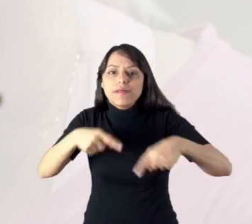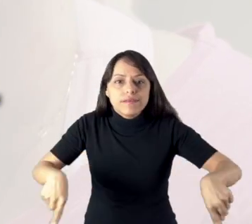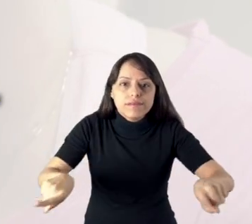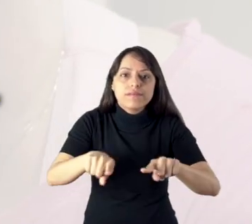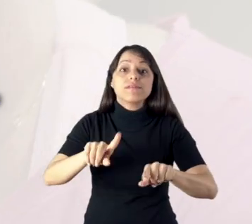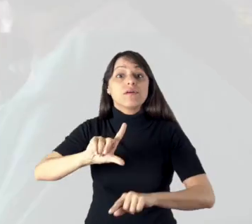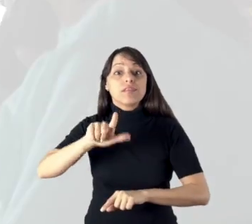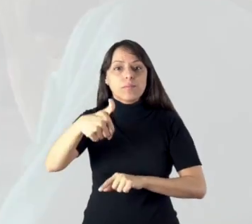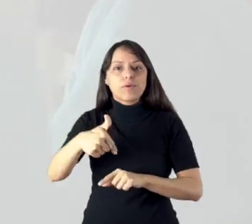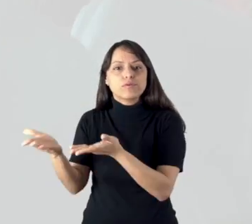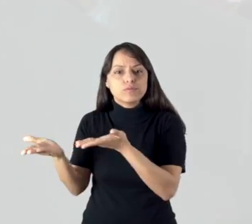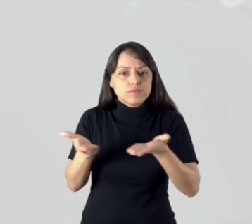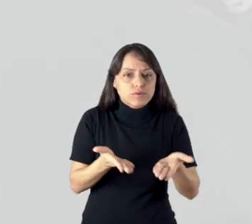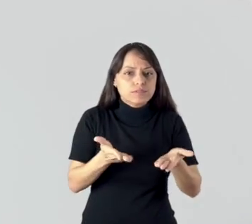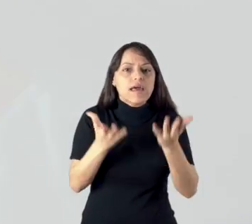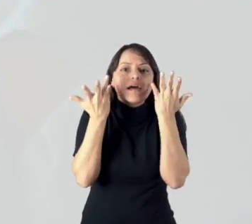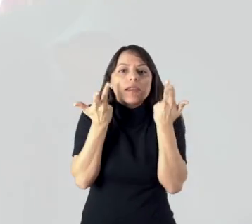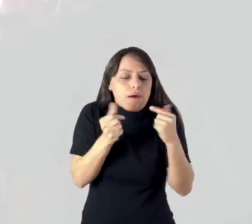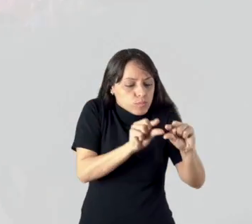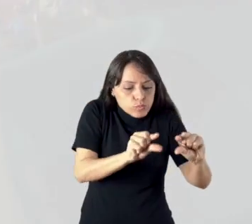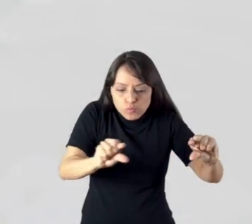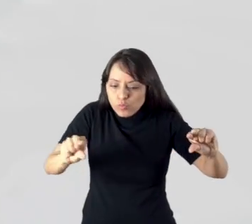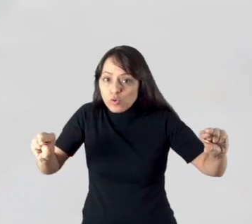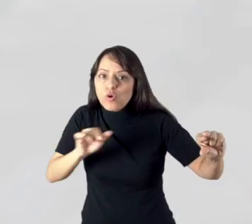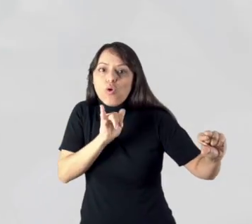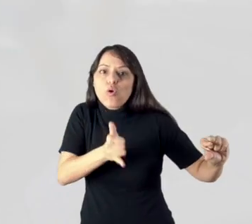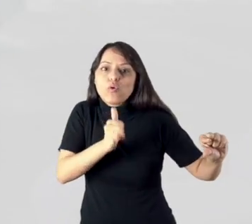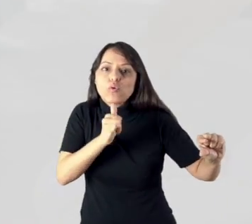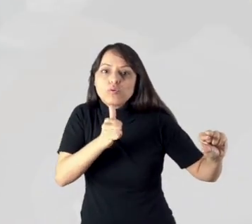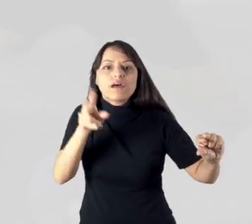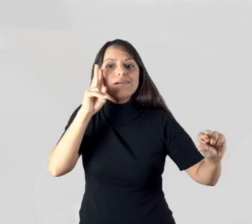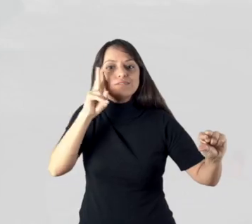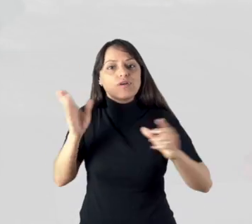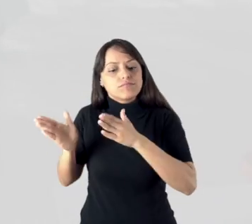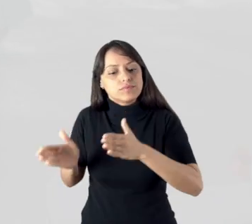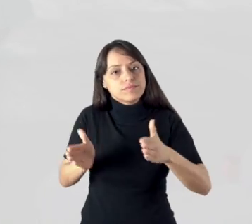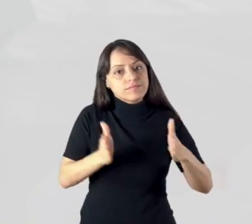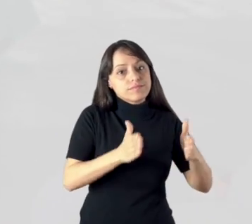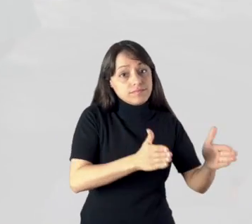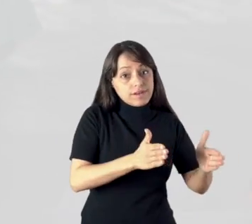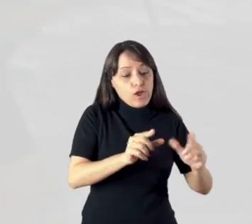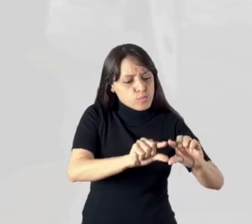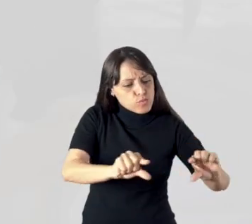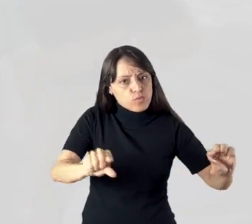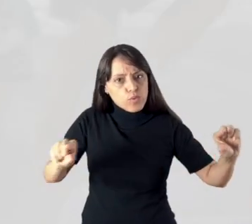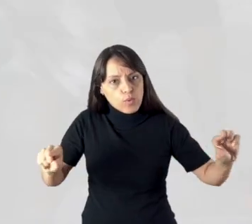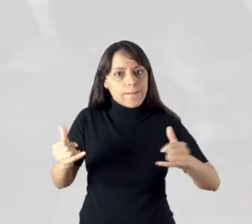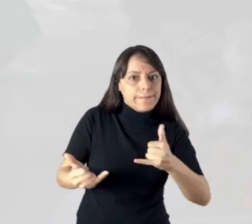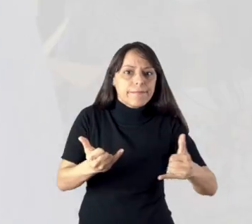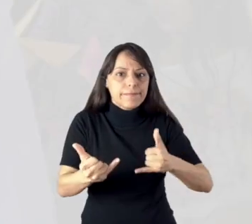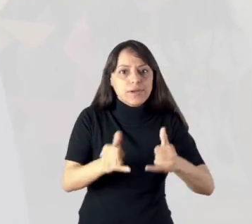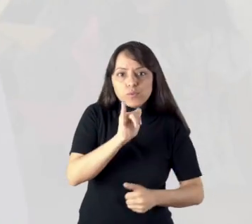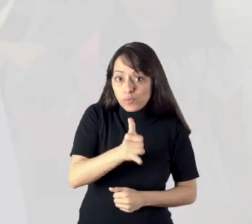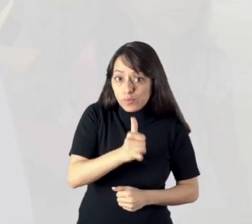dos personagens. A gente trouxe animaizinhos para eles fazerem a contação de história, né? Recriando aquela história, fazendo um conto com os